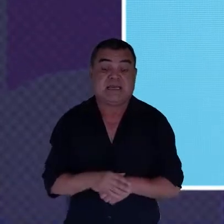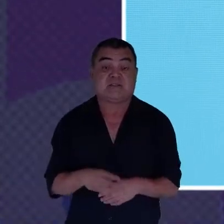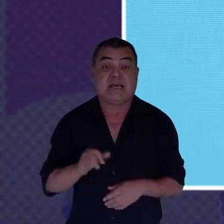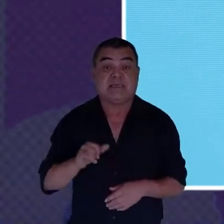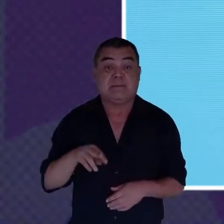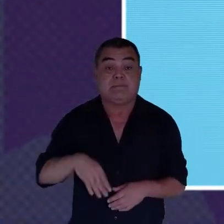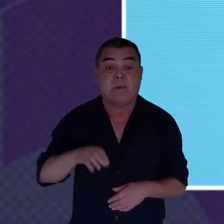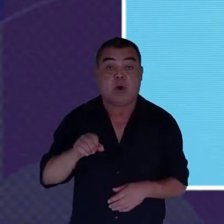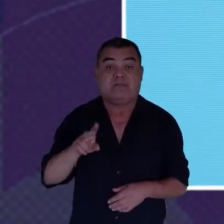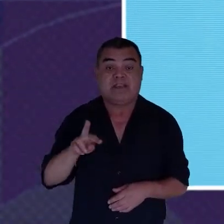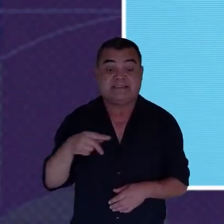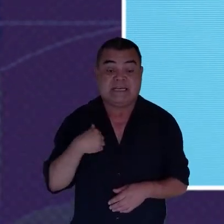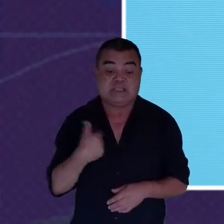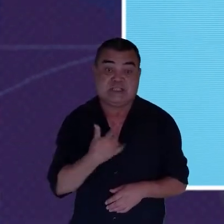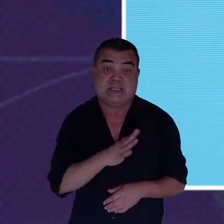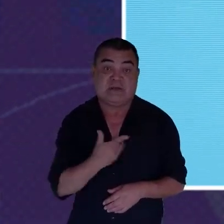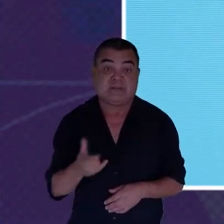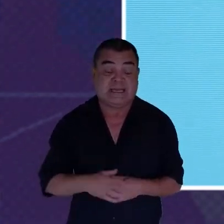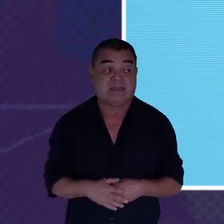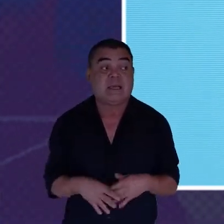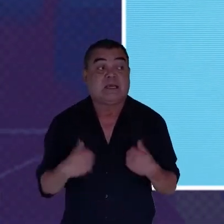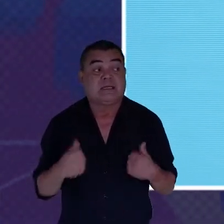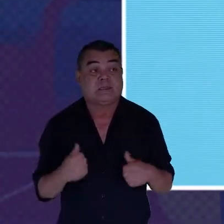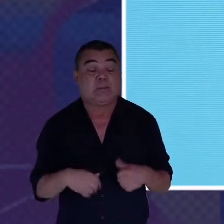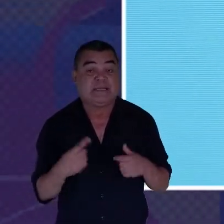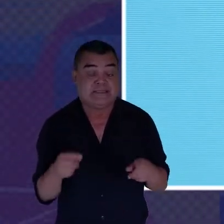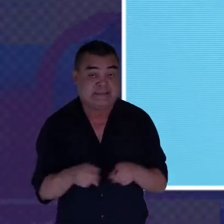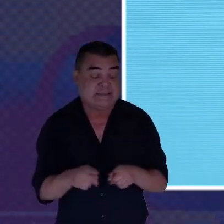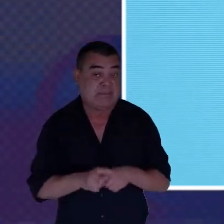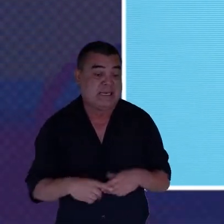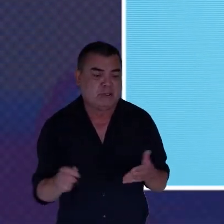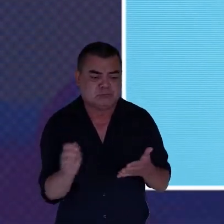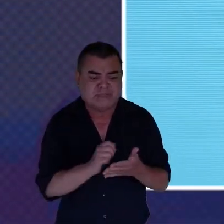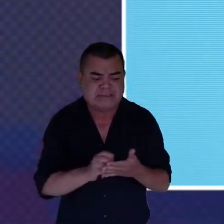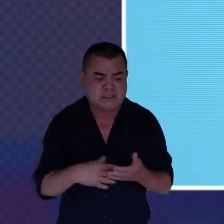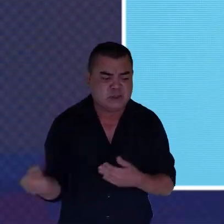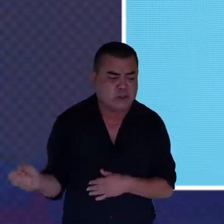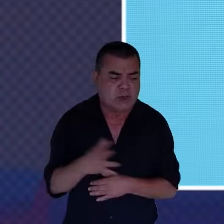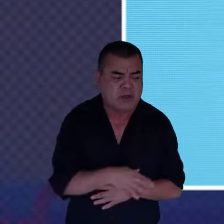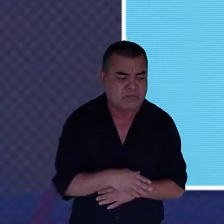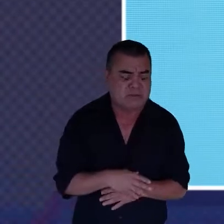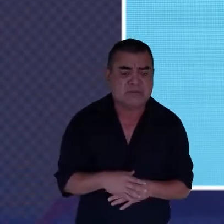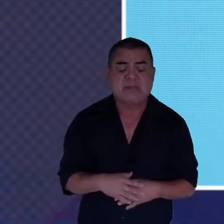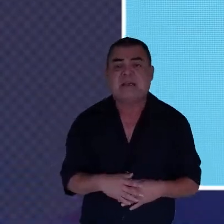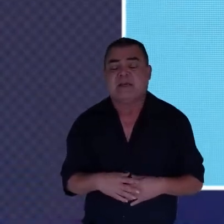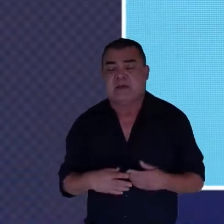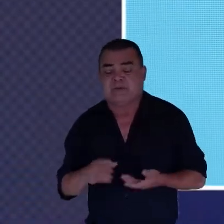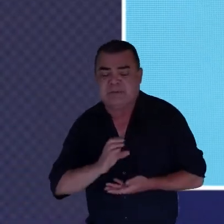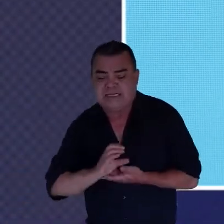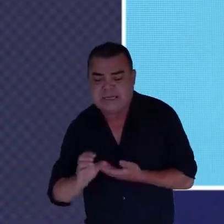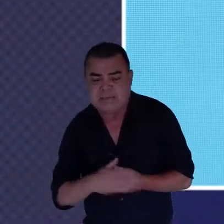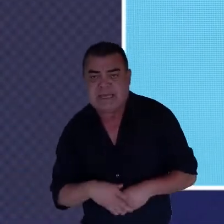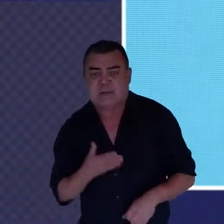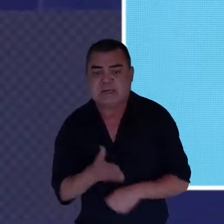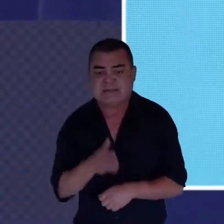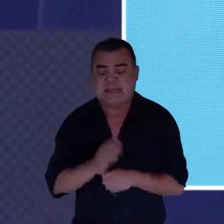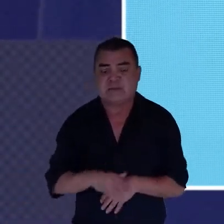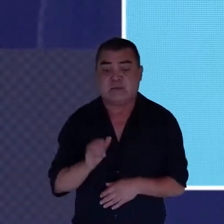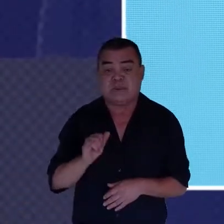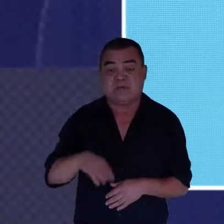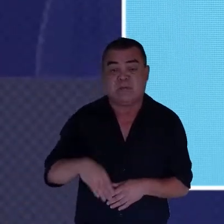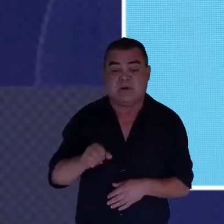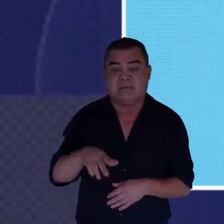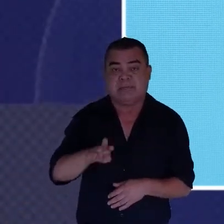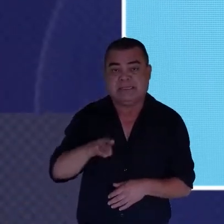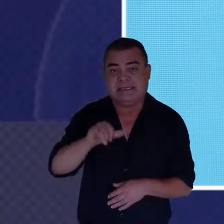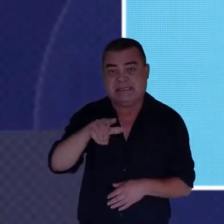Imóveis aqueles que não tem isso requer também o desenho de novos meios de financiamento do acesso imobiliário